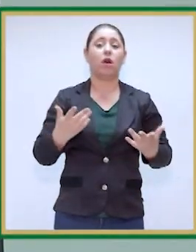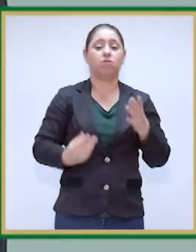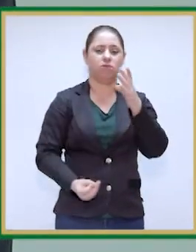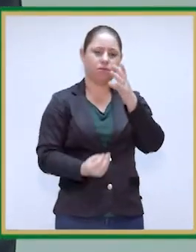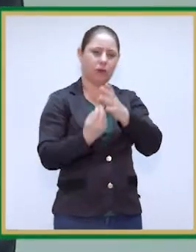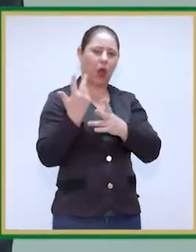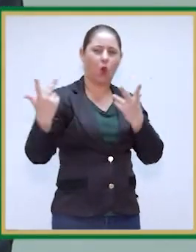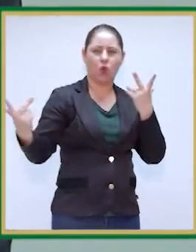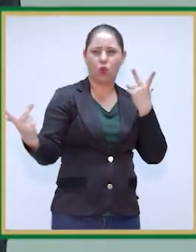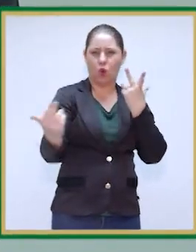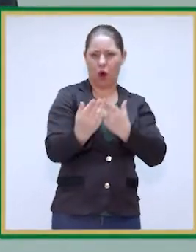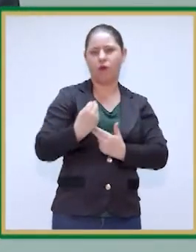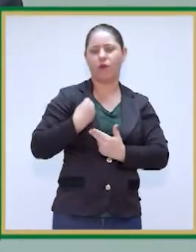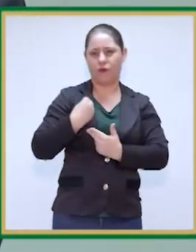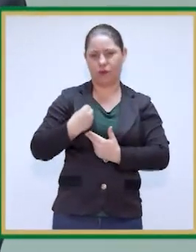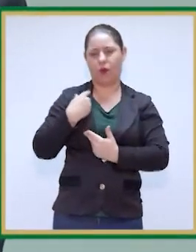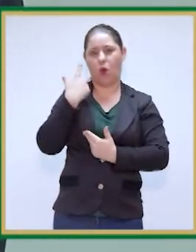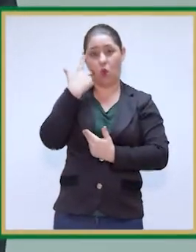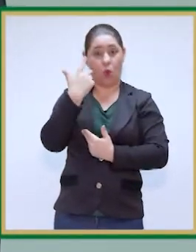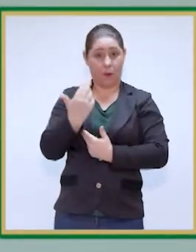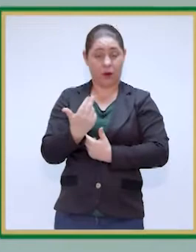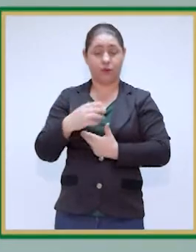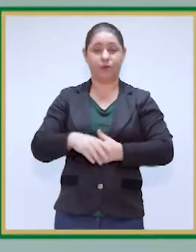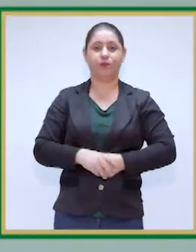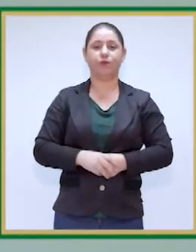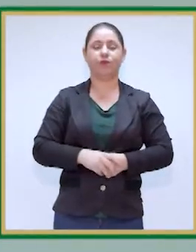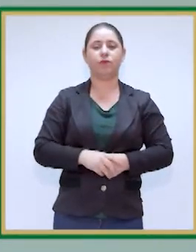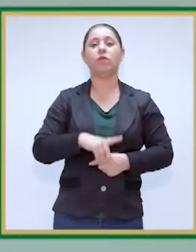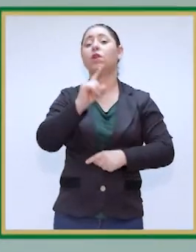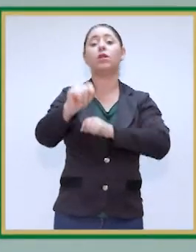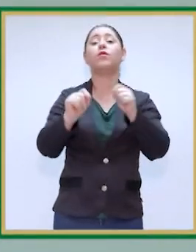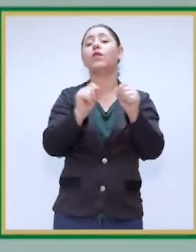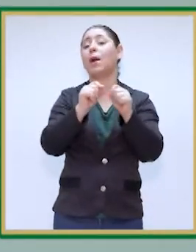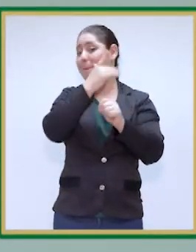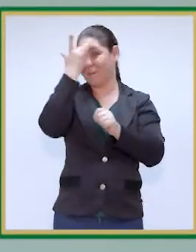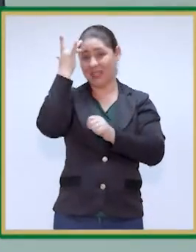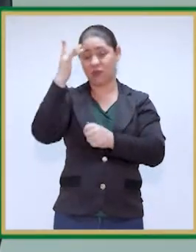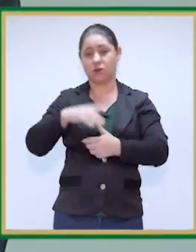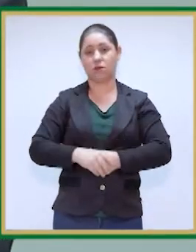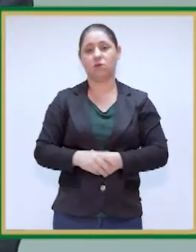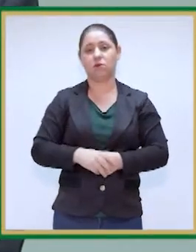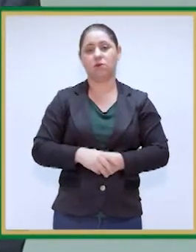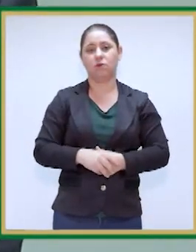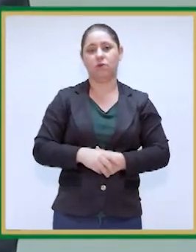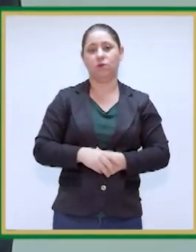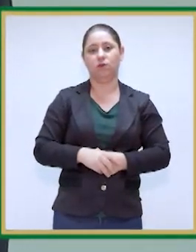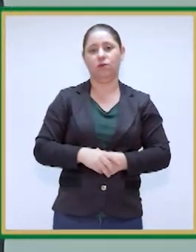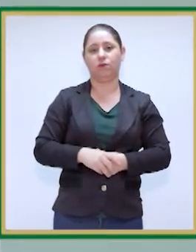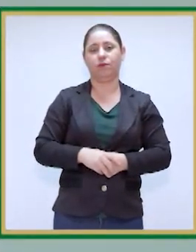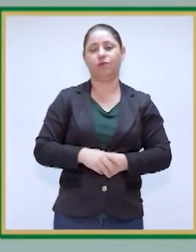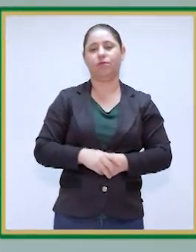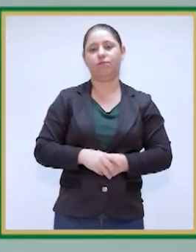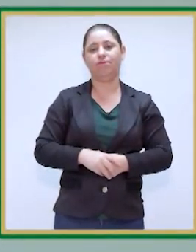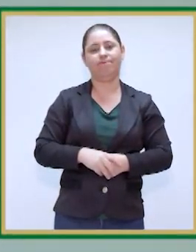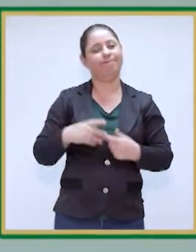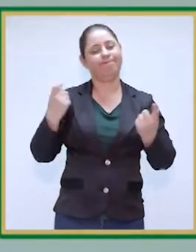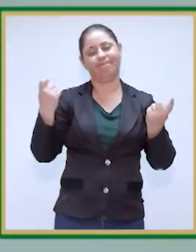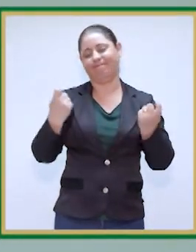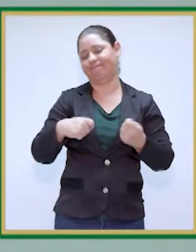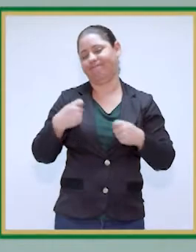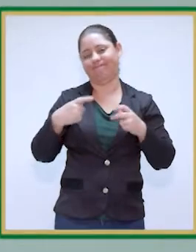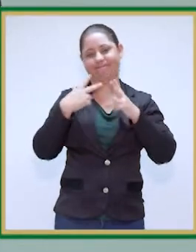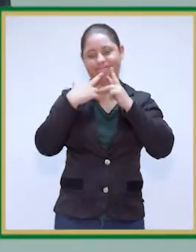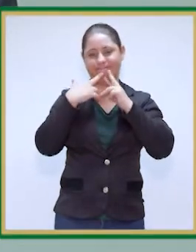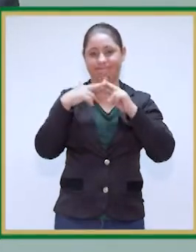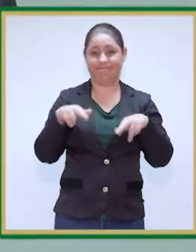para criar um ambiente mais próximo possível do seu habitat natural. E o que a gente faz com as pessoas? Eu não